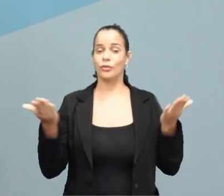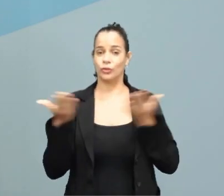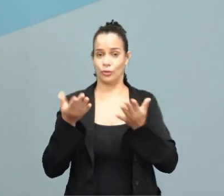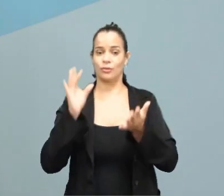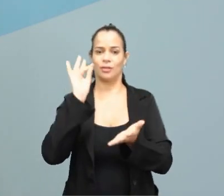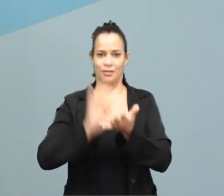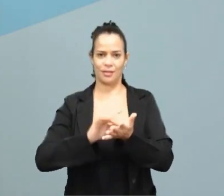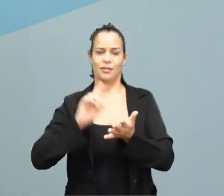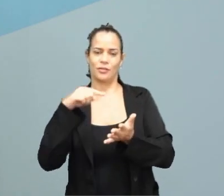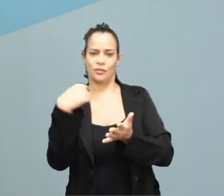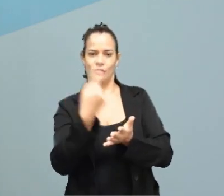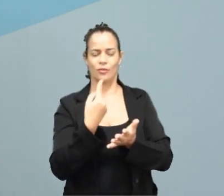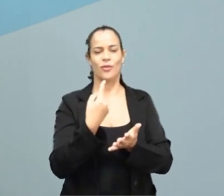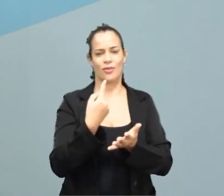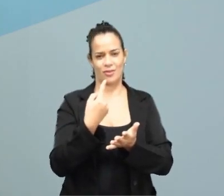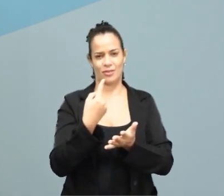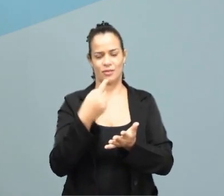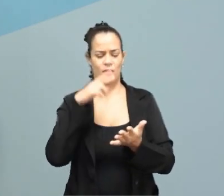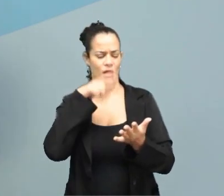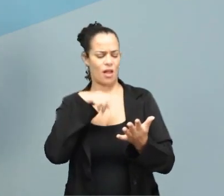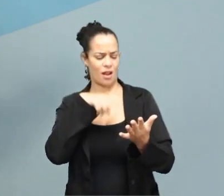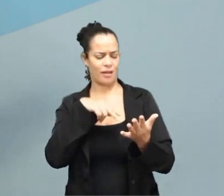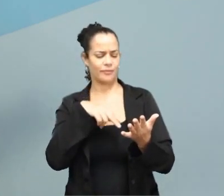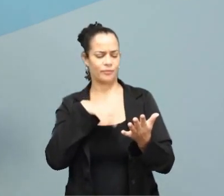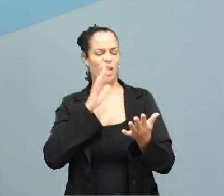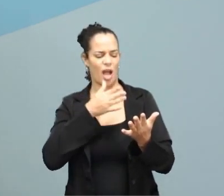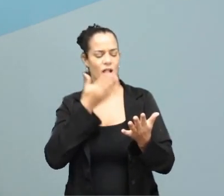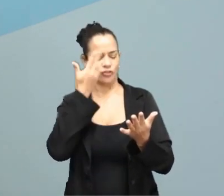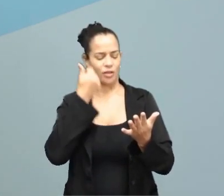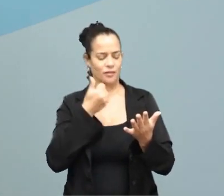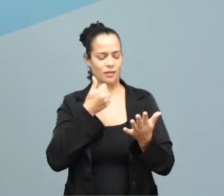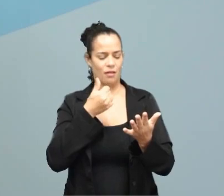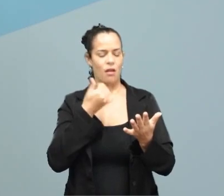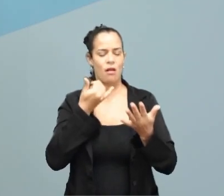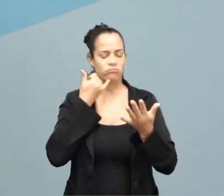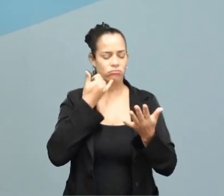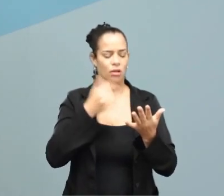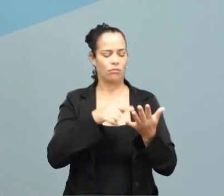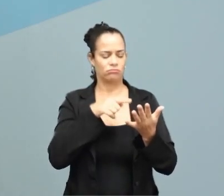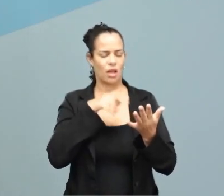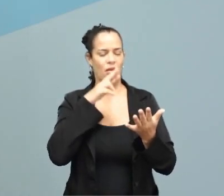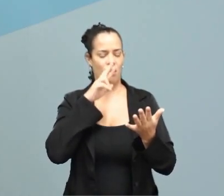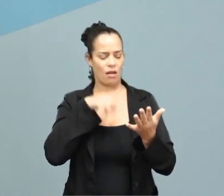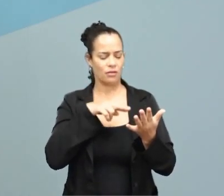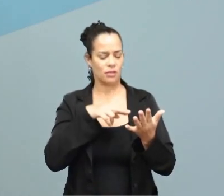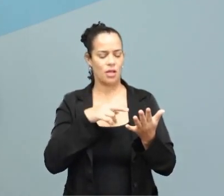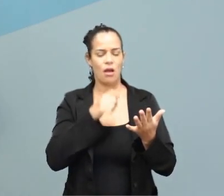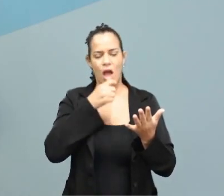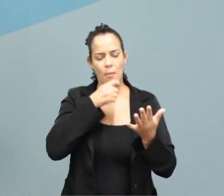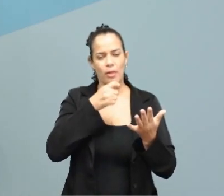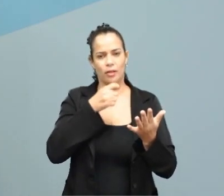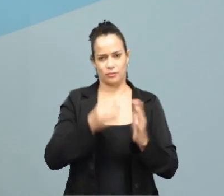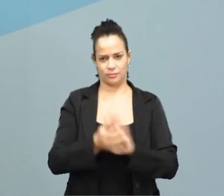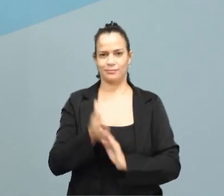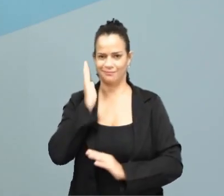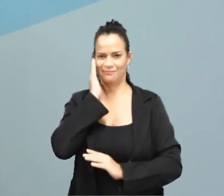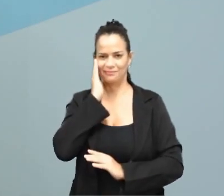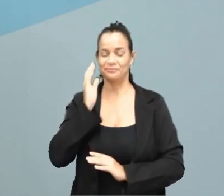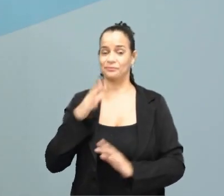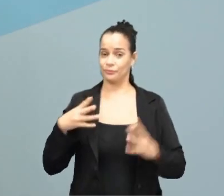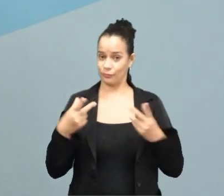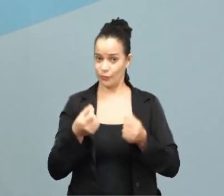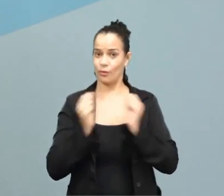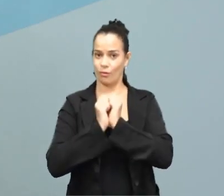certeza que vocês vão assim, ó, ao ler vai saber, é uma notícia, essa aqui é reportagem. Pois é. Então, todo mundo pronto?